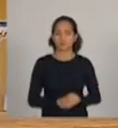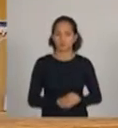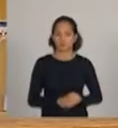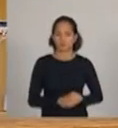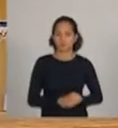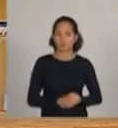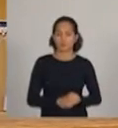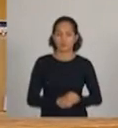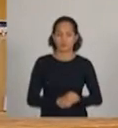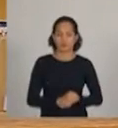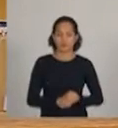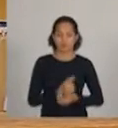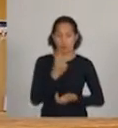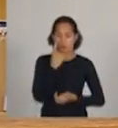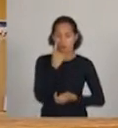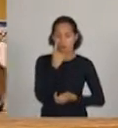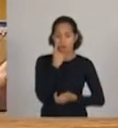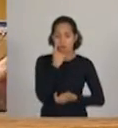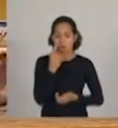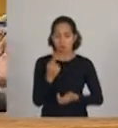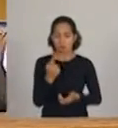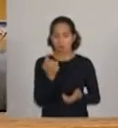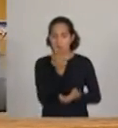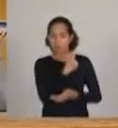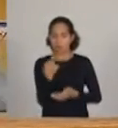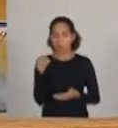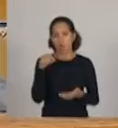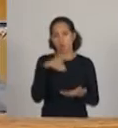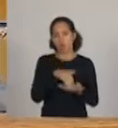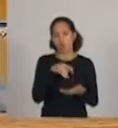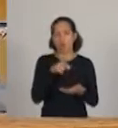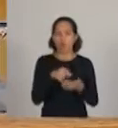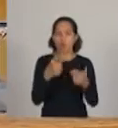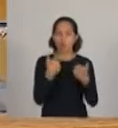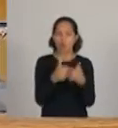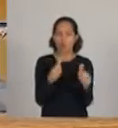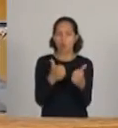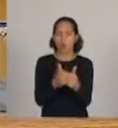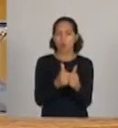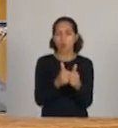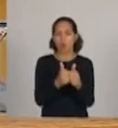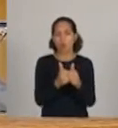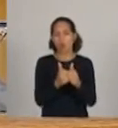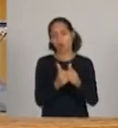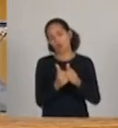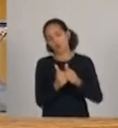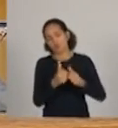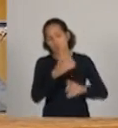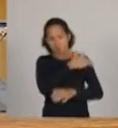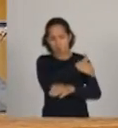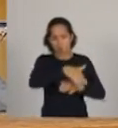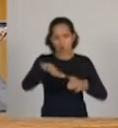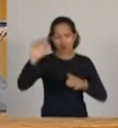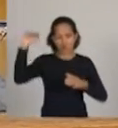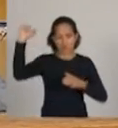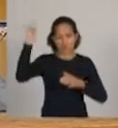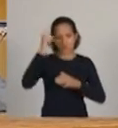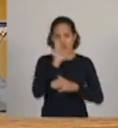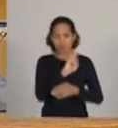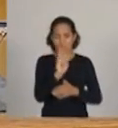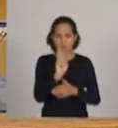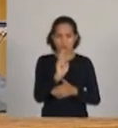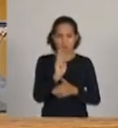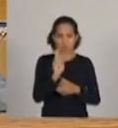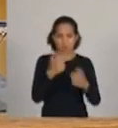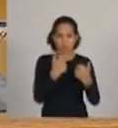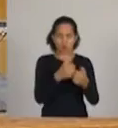Essa aqui é a última. Ônibus do Transcol é incendiado na Rodovia do Sol, em Vila Velha.